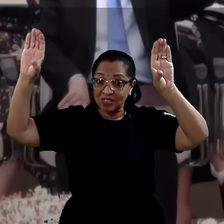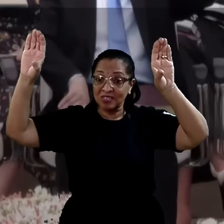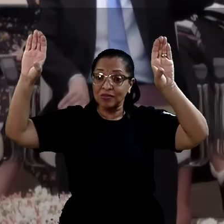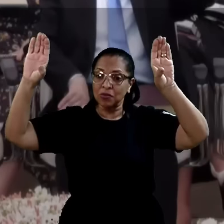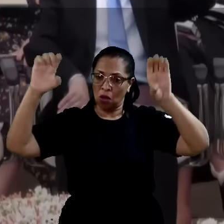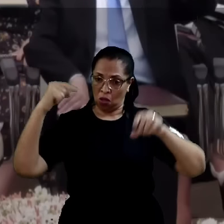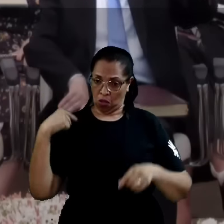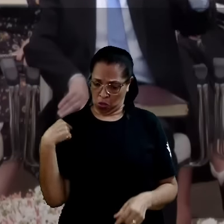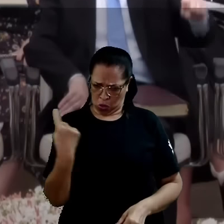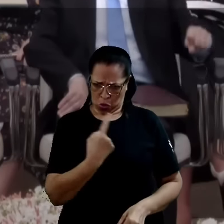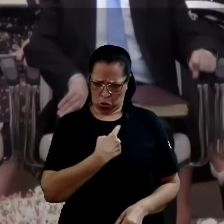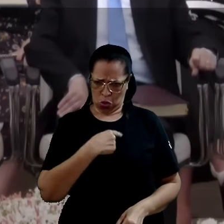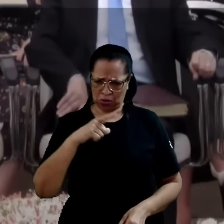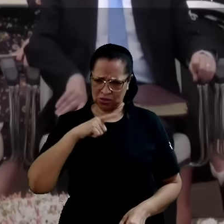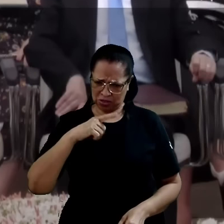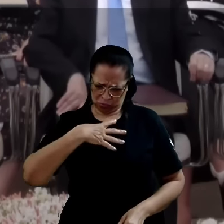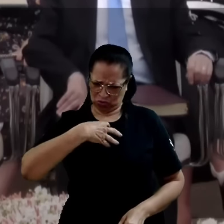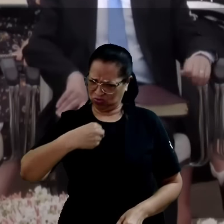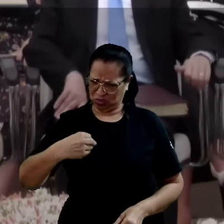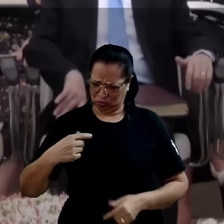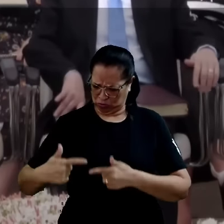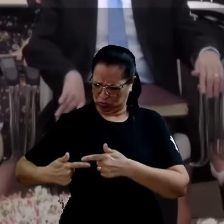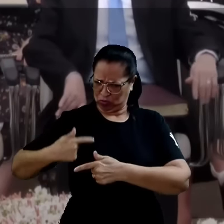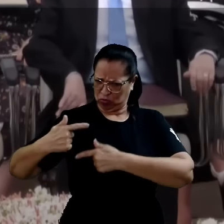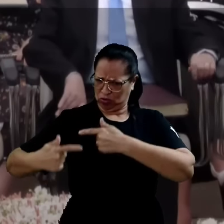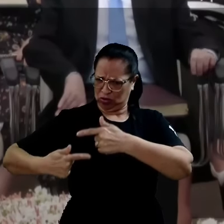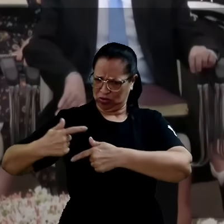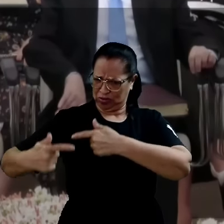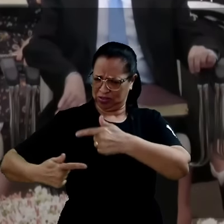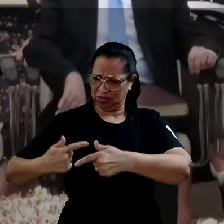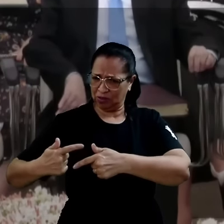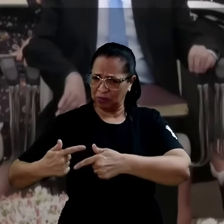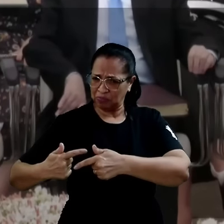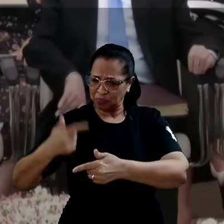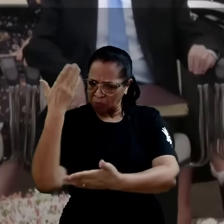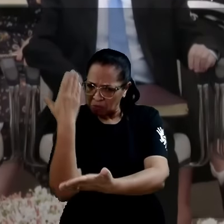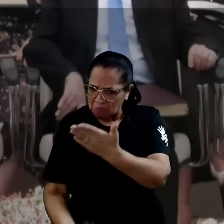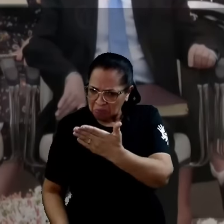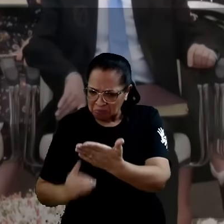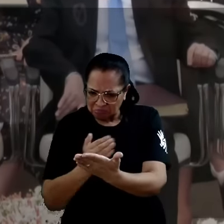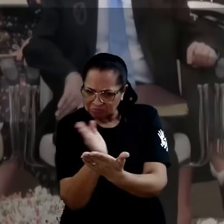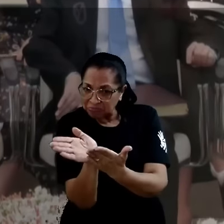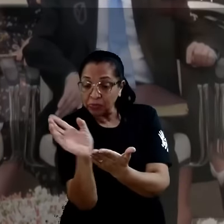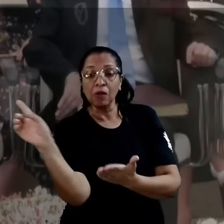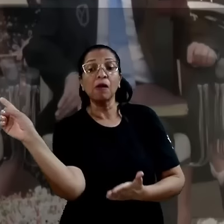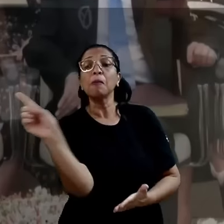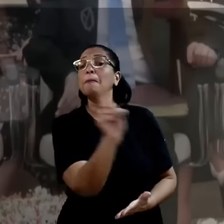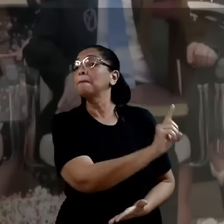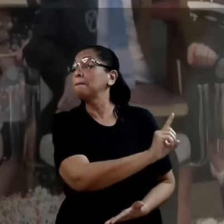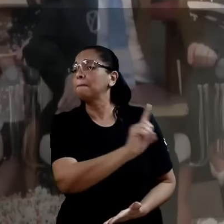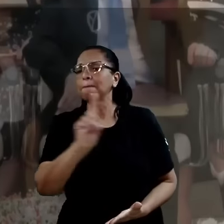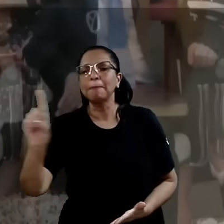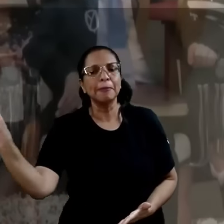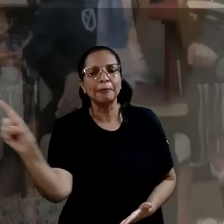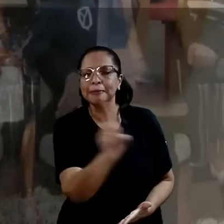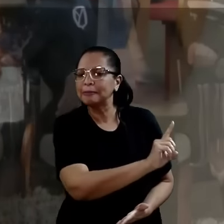para a perdição receba esta promessa porque eu oro sobre ela os nossos filhos serão discípulos do Senhor